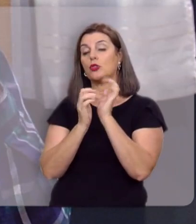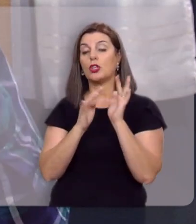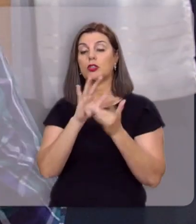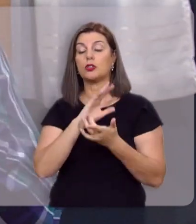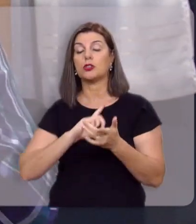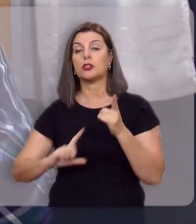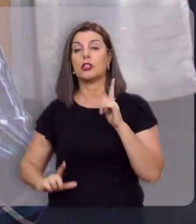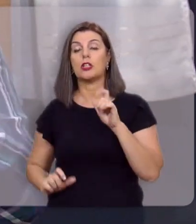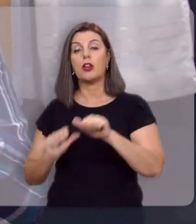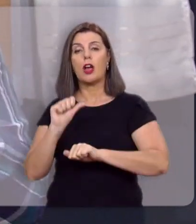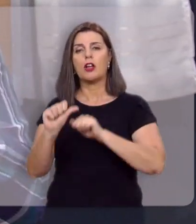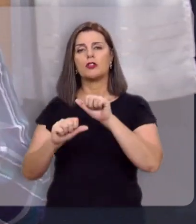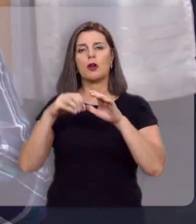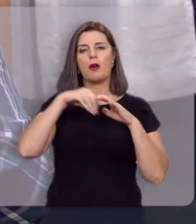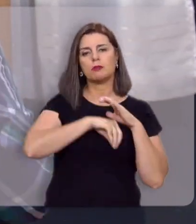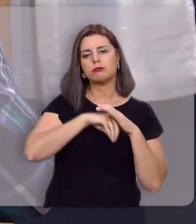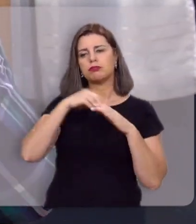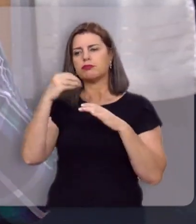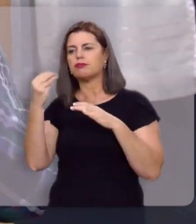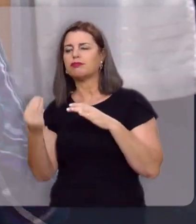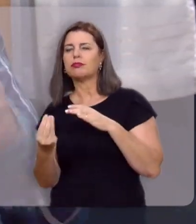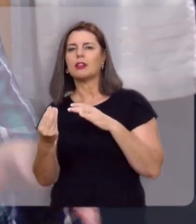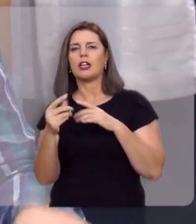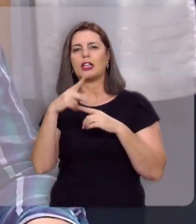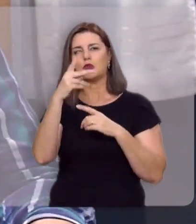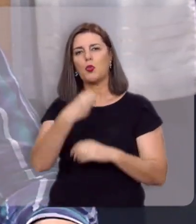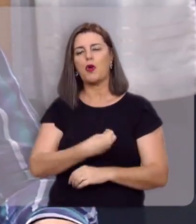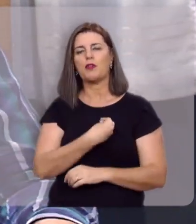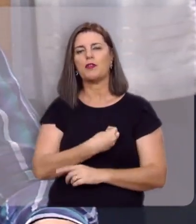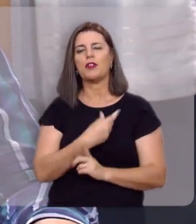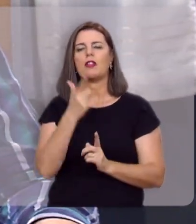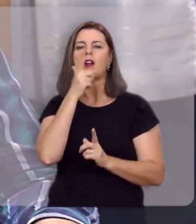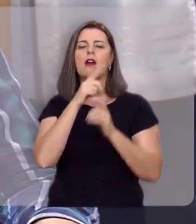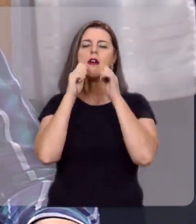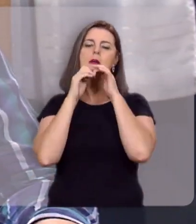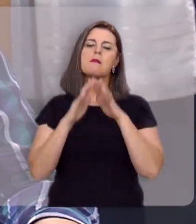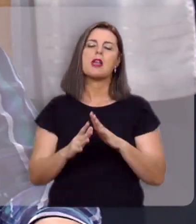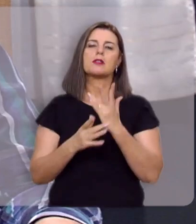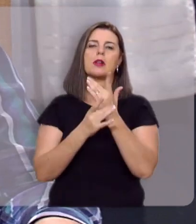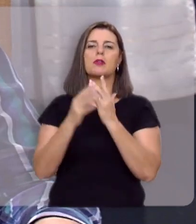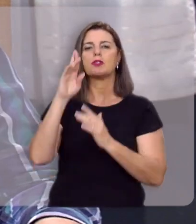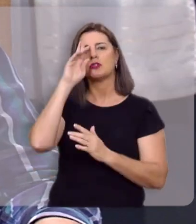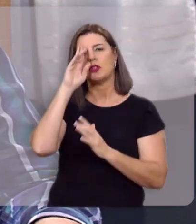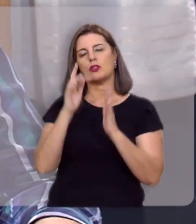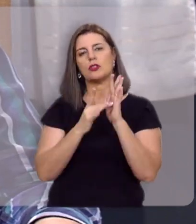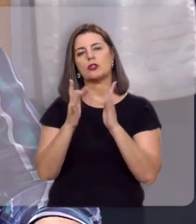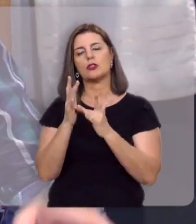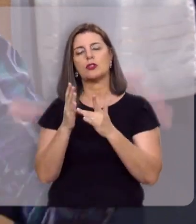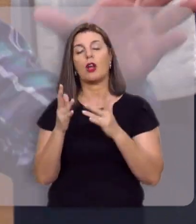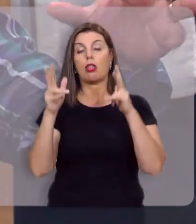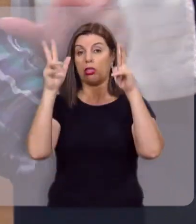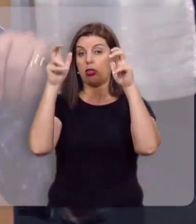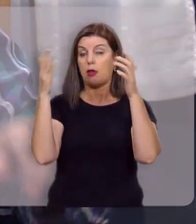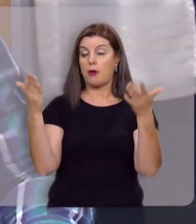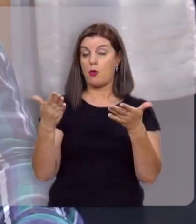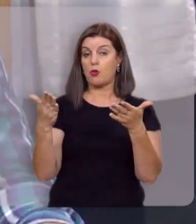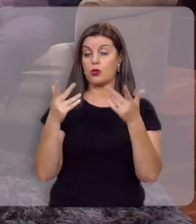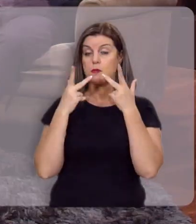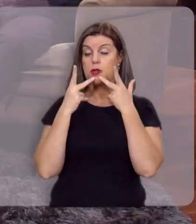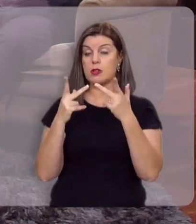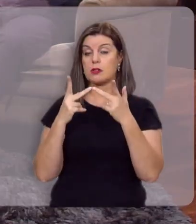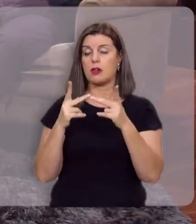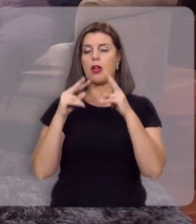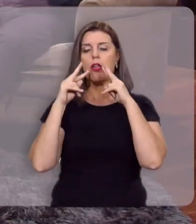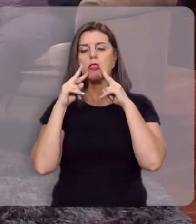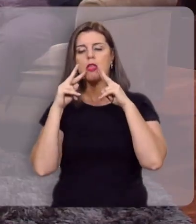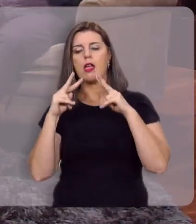seja transformado de dentro para fora e que a sua vida seja uma grande bênção nas mãos de Cristo Jesus. Qual o tema do sermão de hoje, reverendo